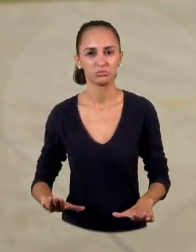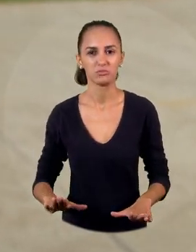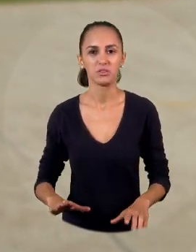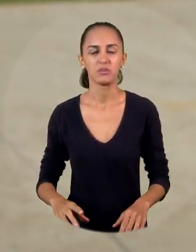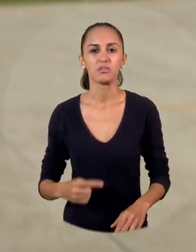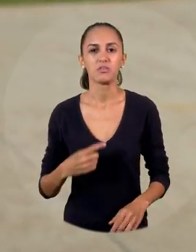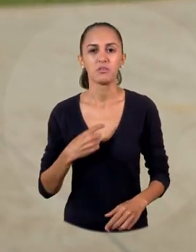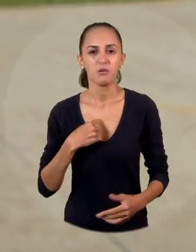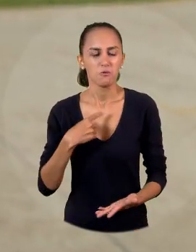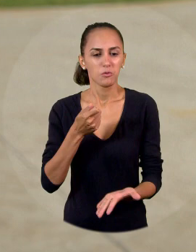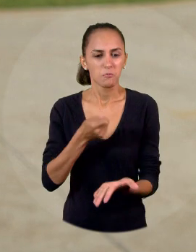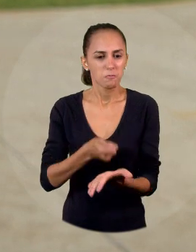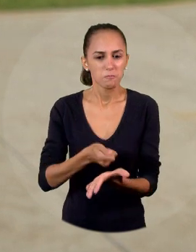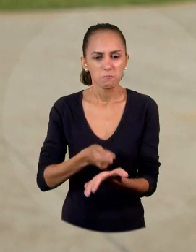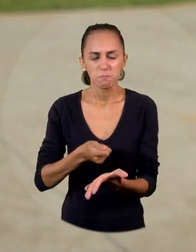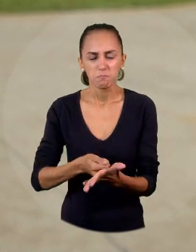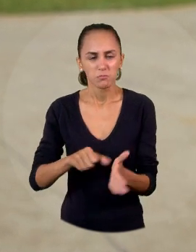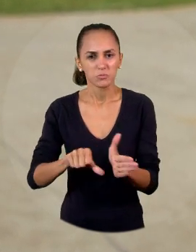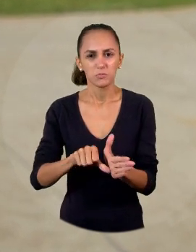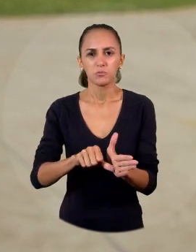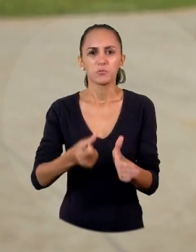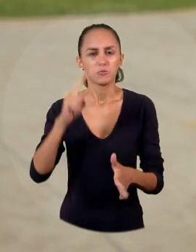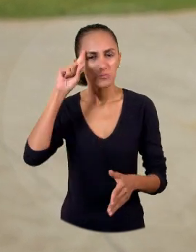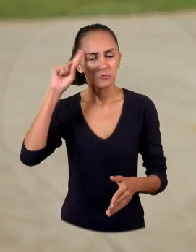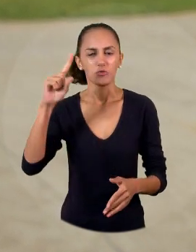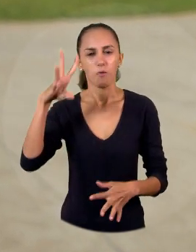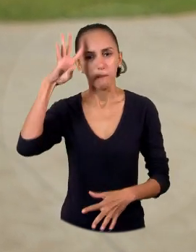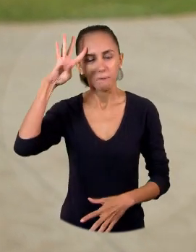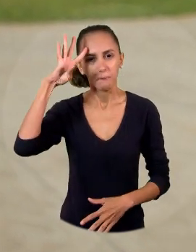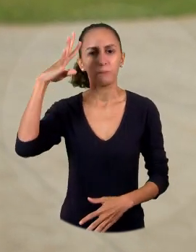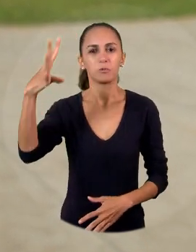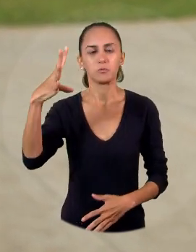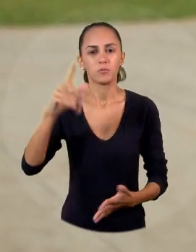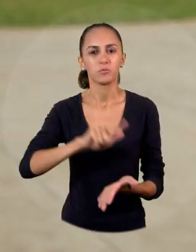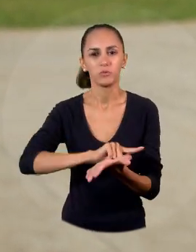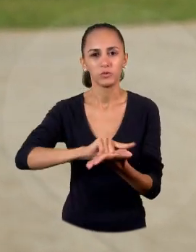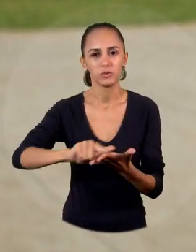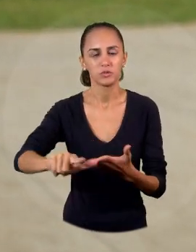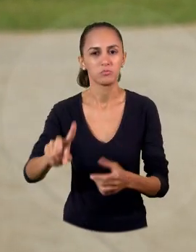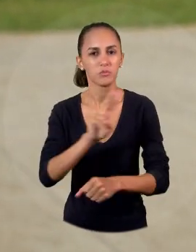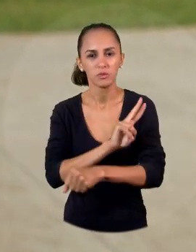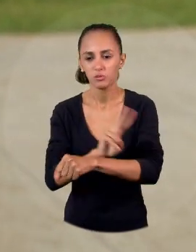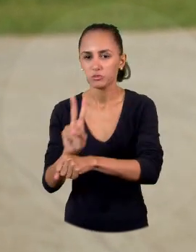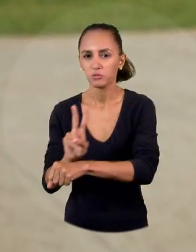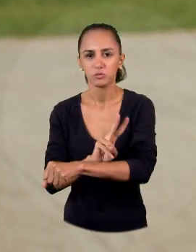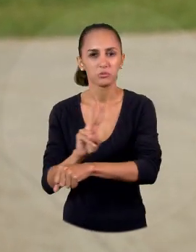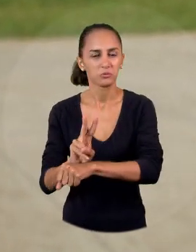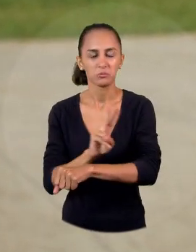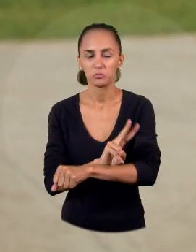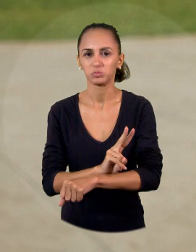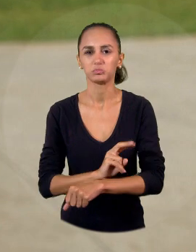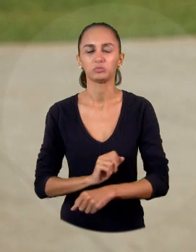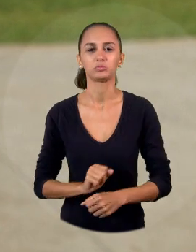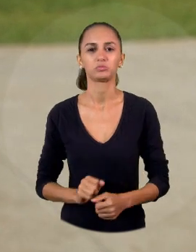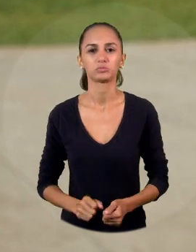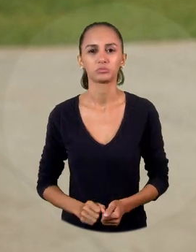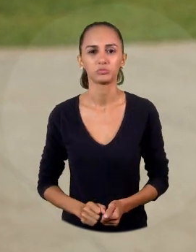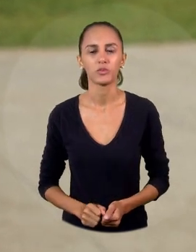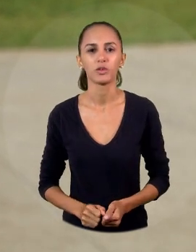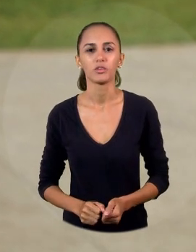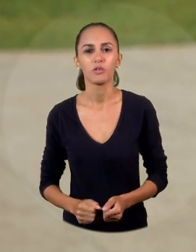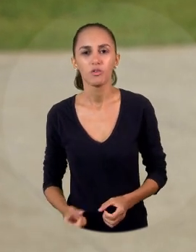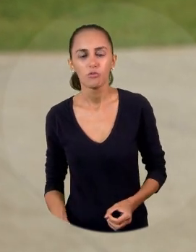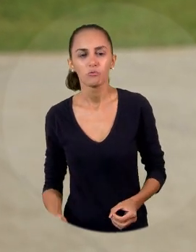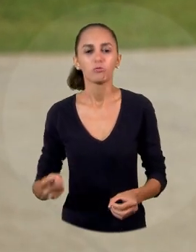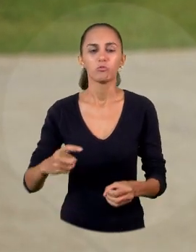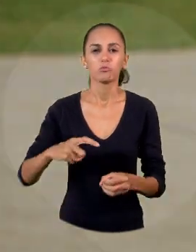Eu estabeleci desde o primeiro dia como uma prioridade limpar e cuidar da cidade com uma boa zeladoria.